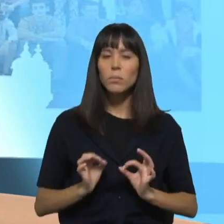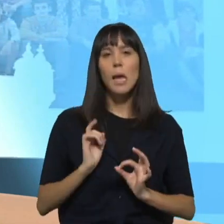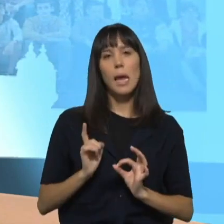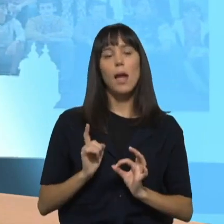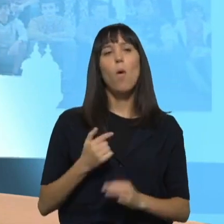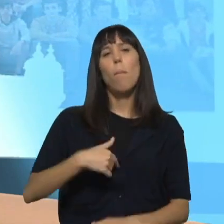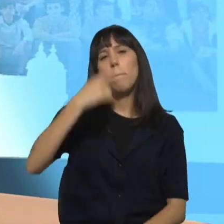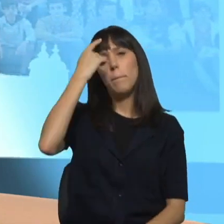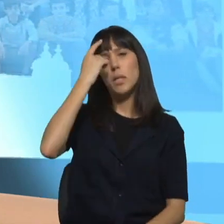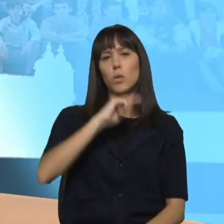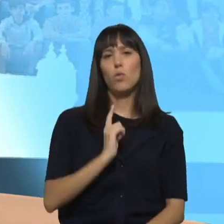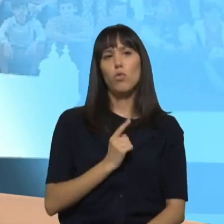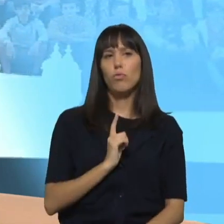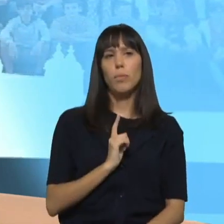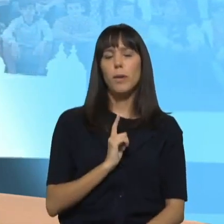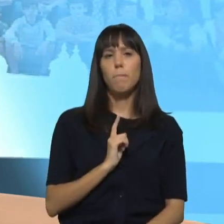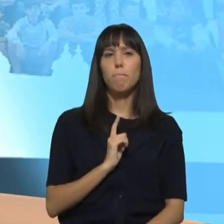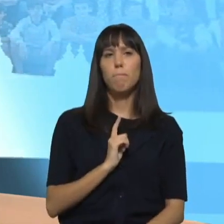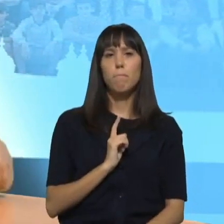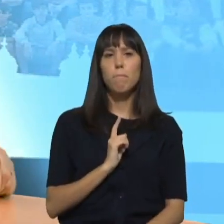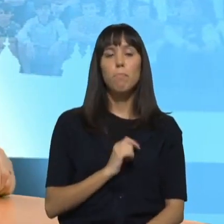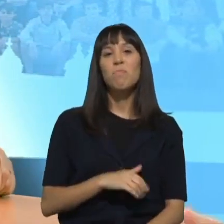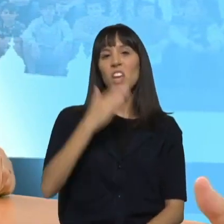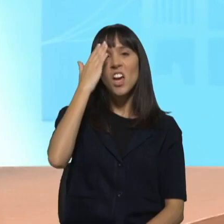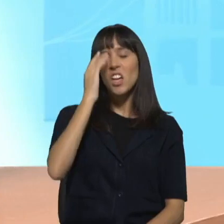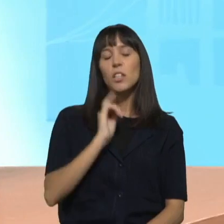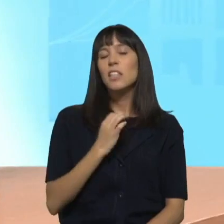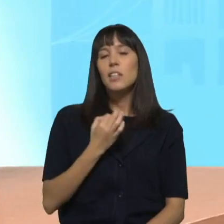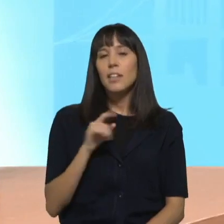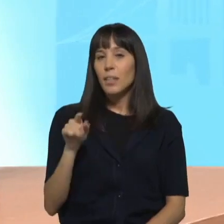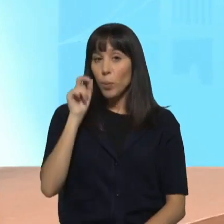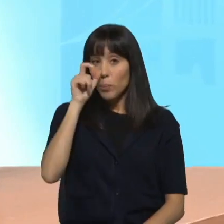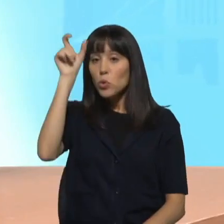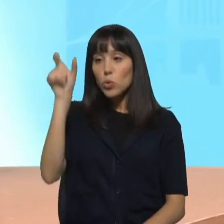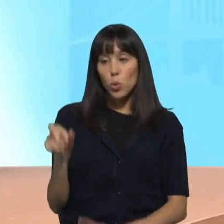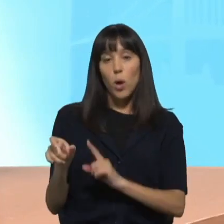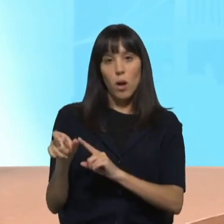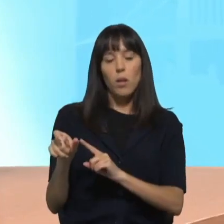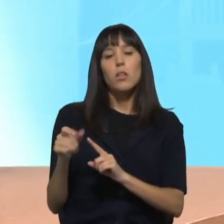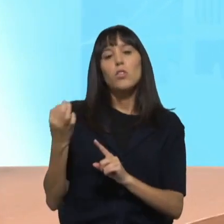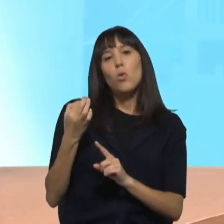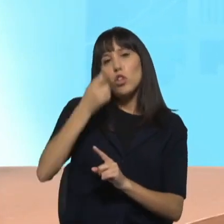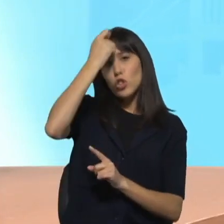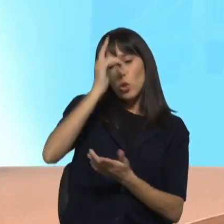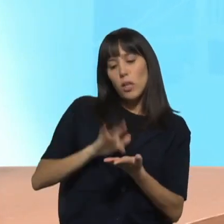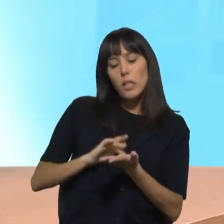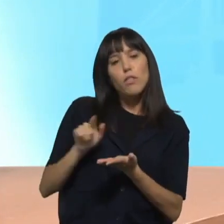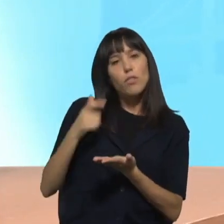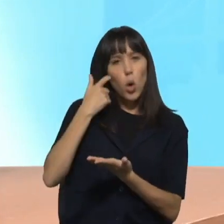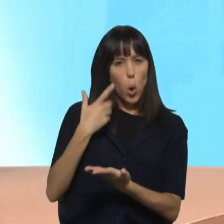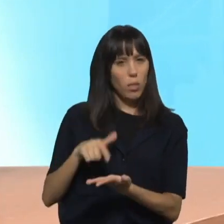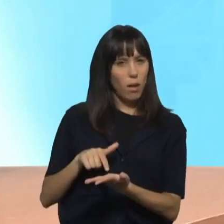ideia que não atinge... Eu penso que ele não era... Ele, de facto, como pessoa, e a biografia do Pito Sivaldo faz bem notar